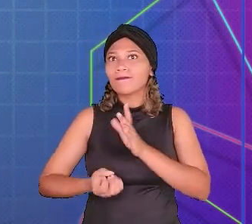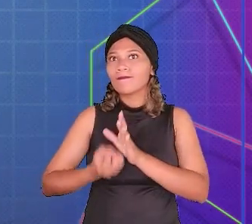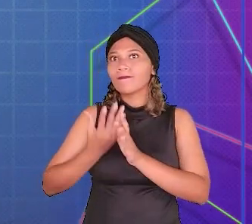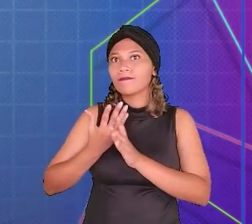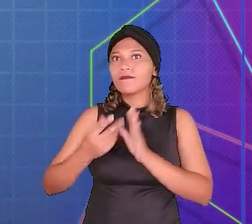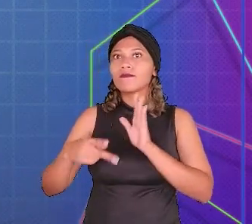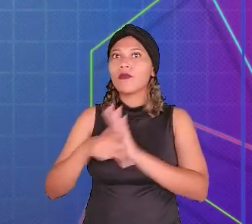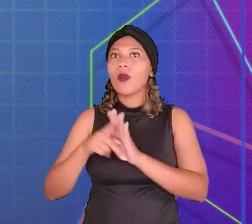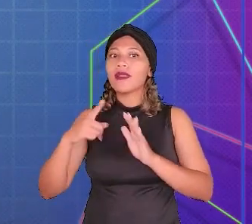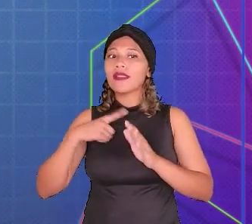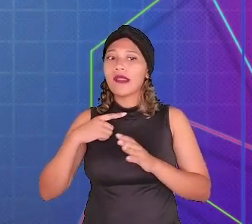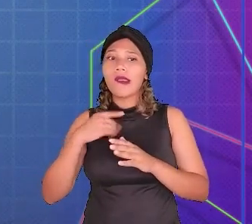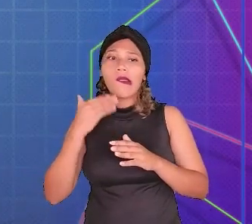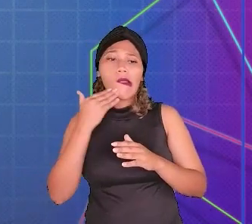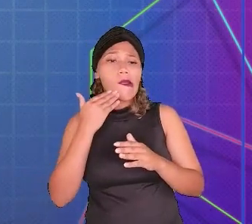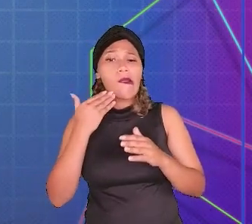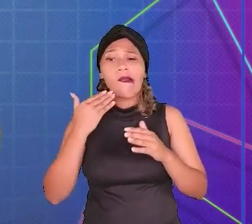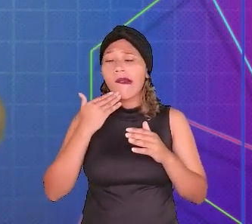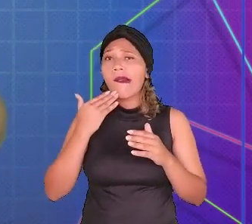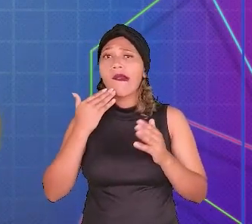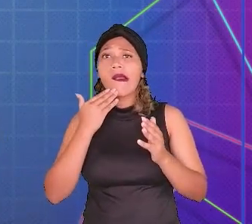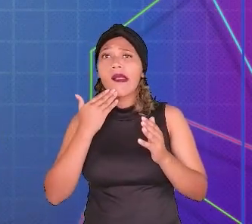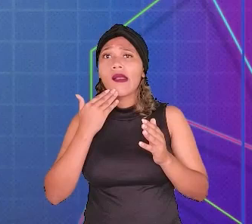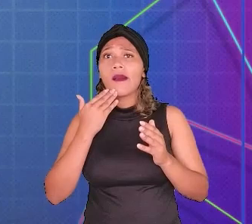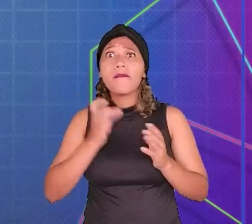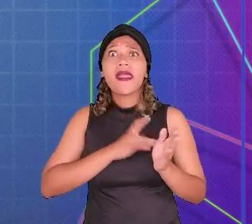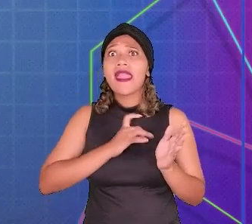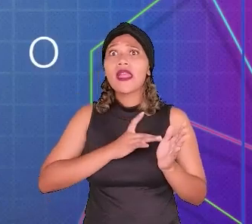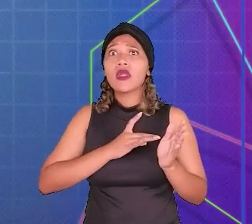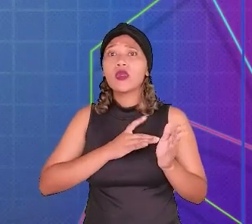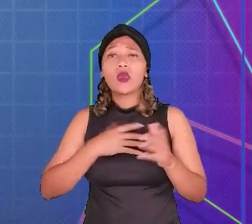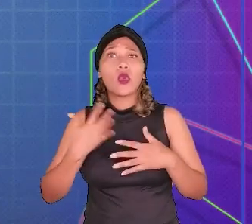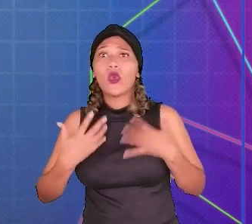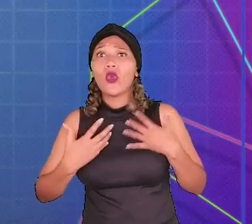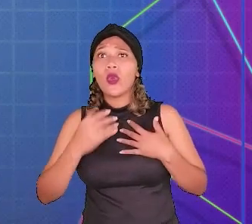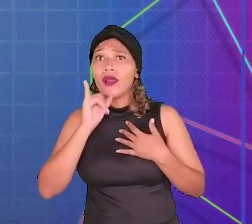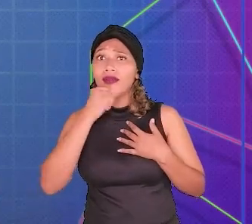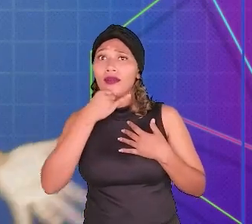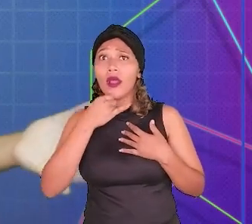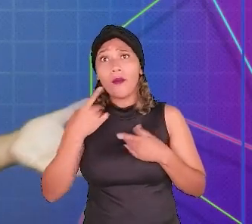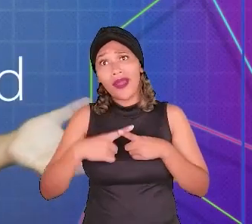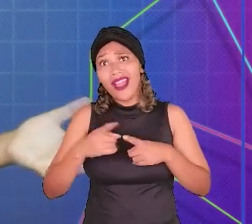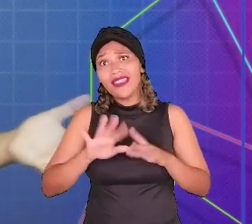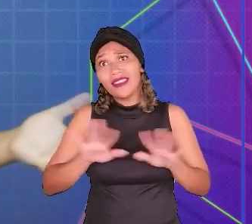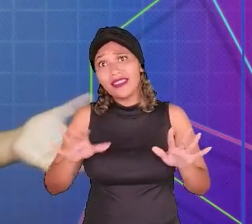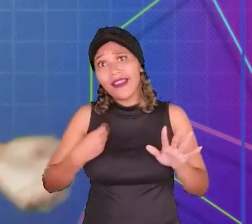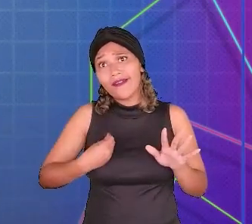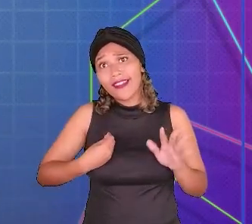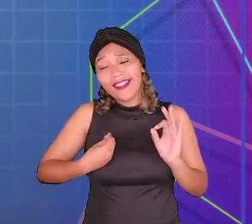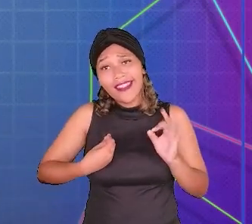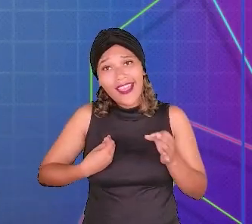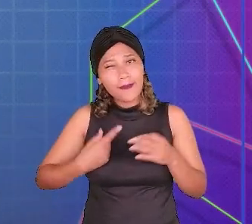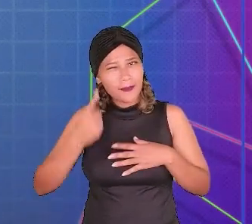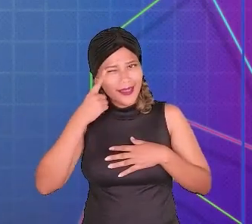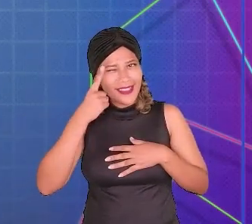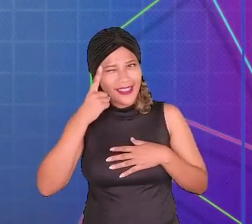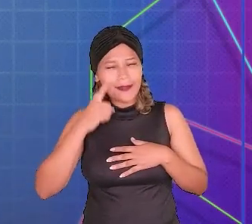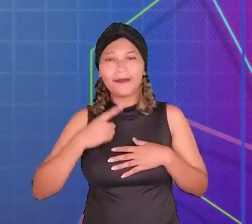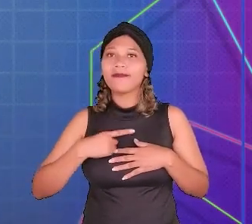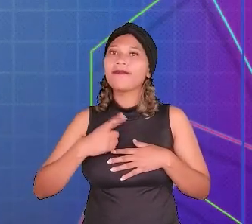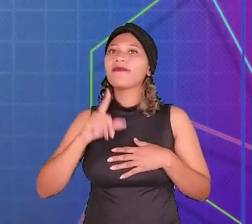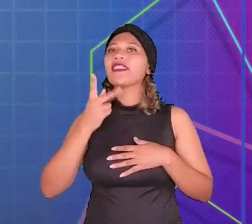crie personagens que tenham falhas dramáticas, tenham defeitos, medos e tristezas. Porque é assim que é a vida, não é? Pensa